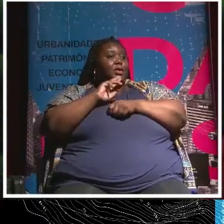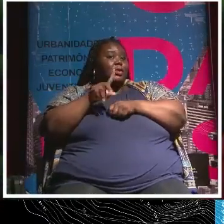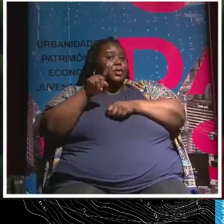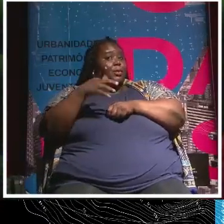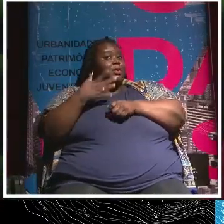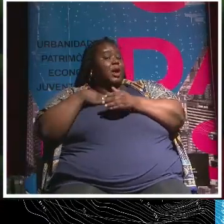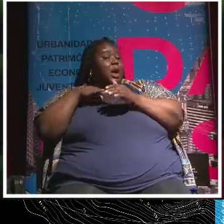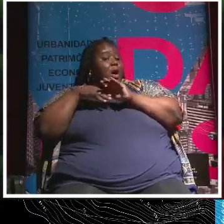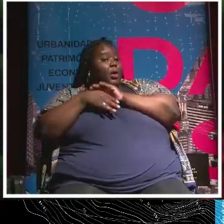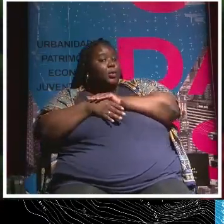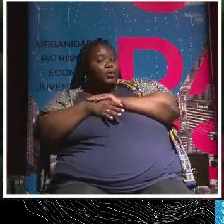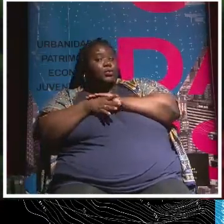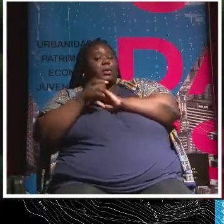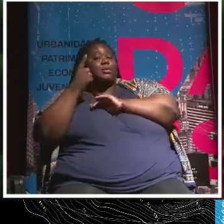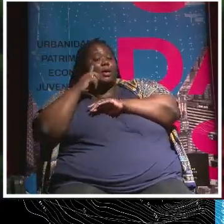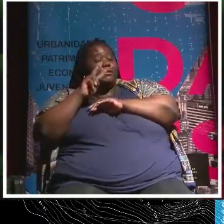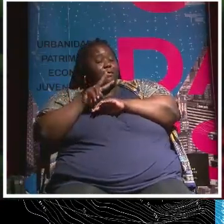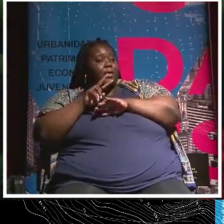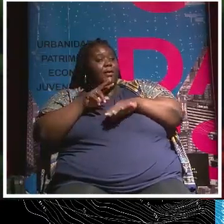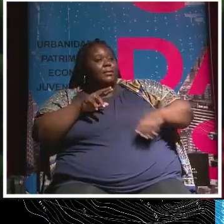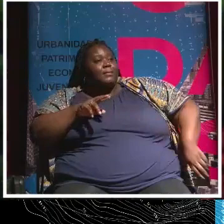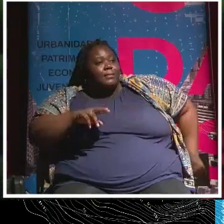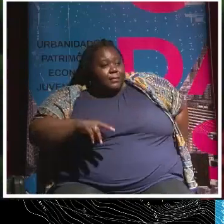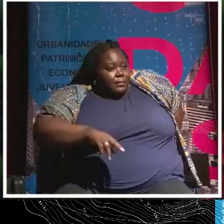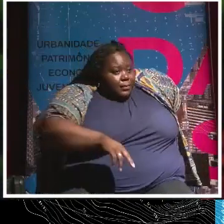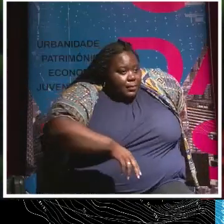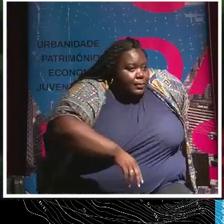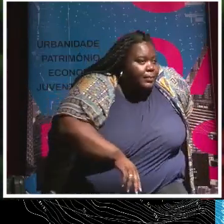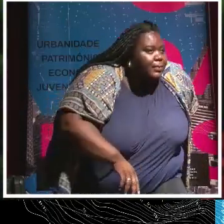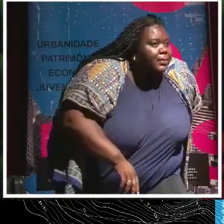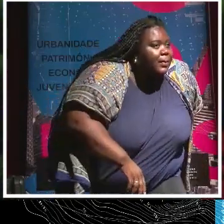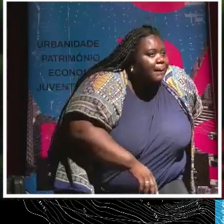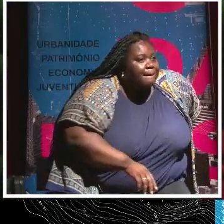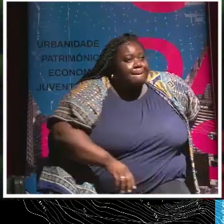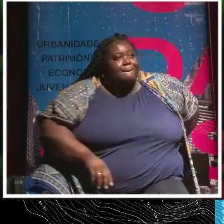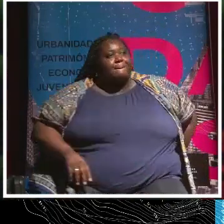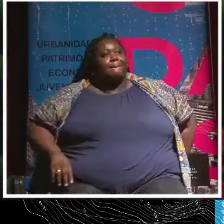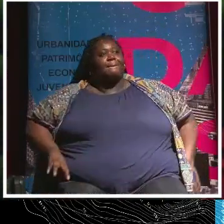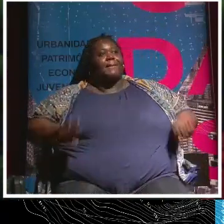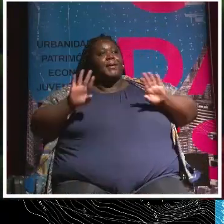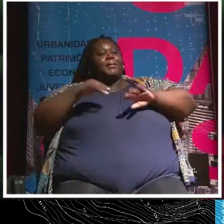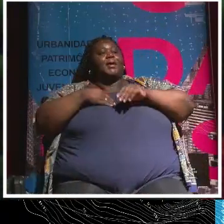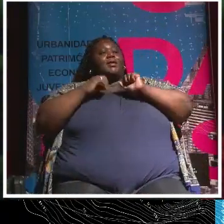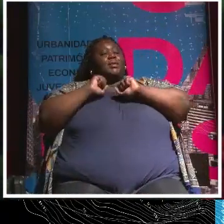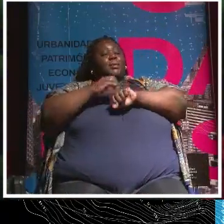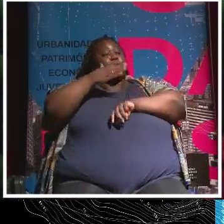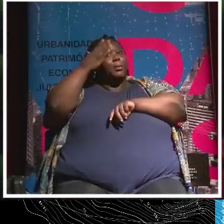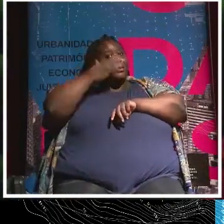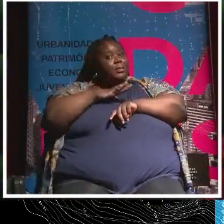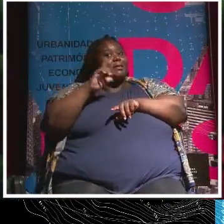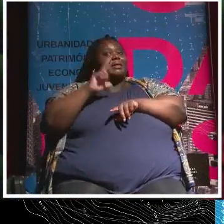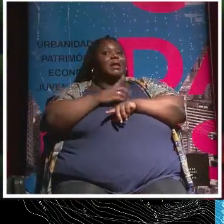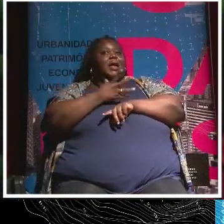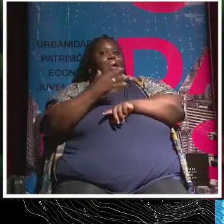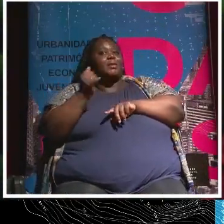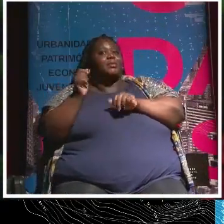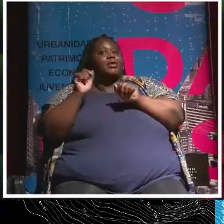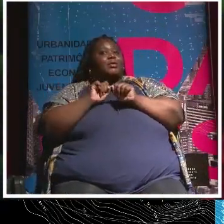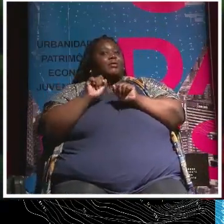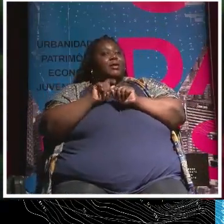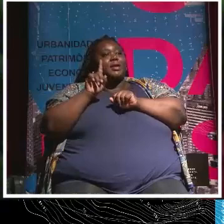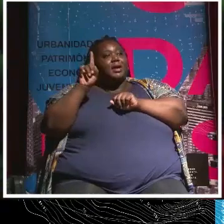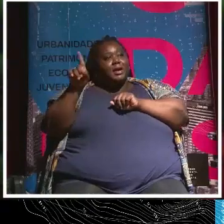está acostumado a mapear e ver. E se ela estiver fora da mídia, não vai ver. Mas eu posso provar, por A mais B, que tem muita coisa que saiu de